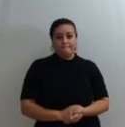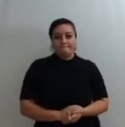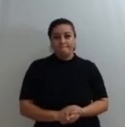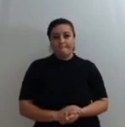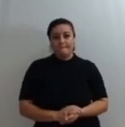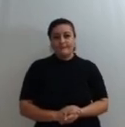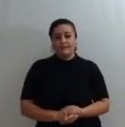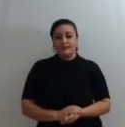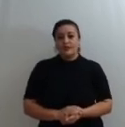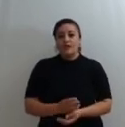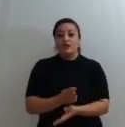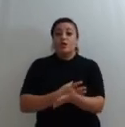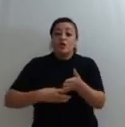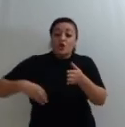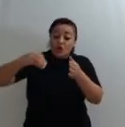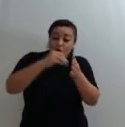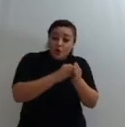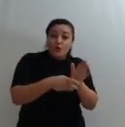cautelares